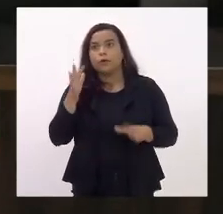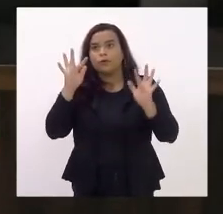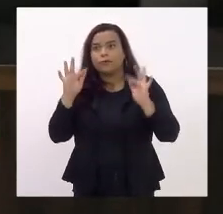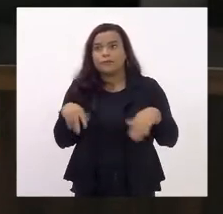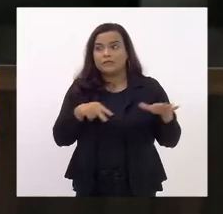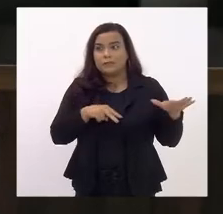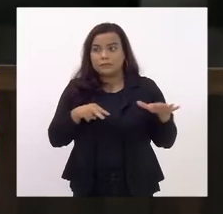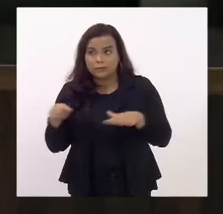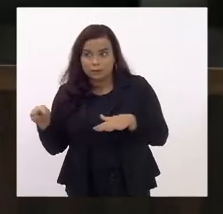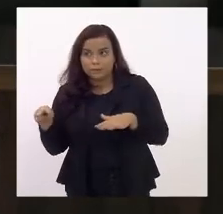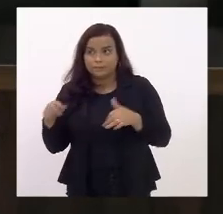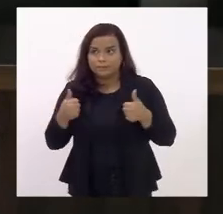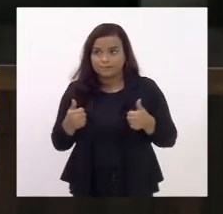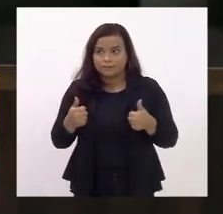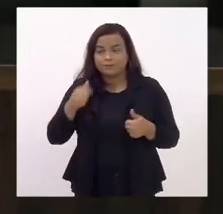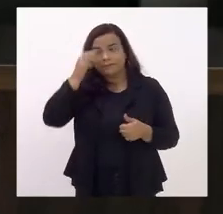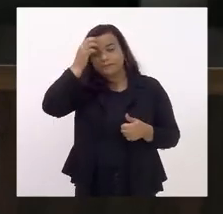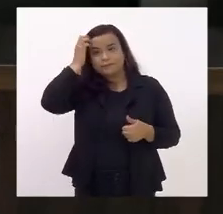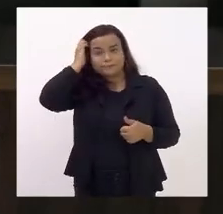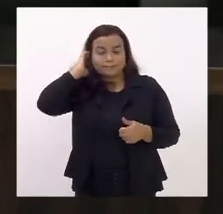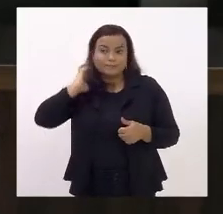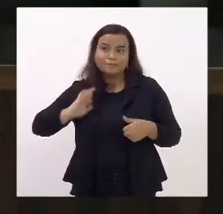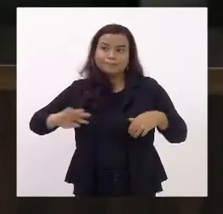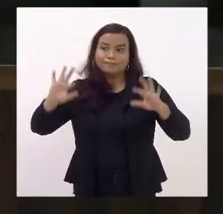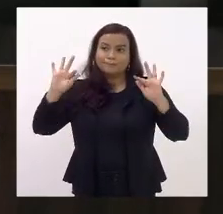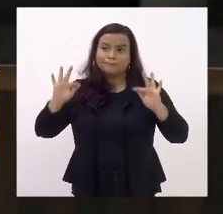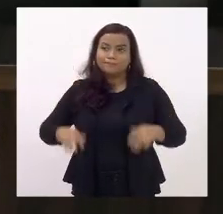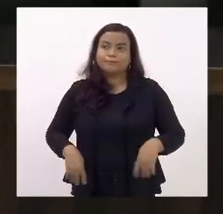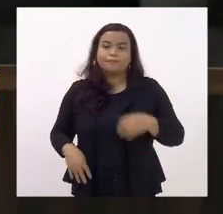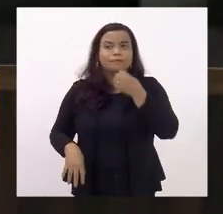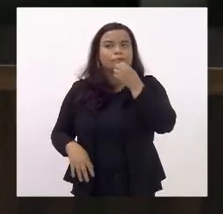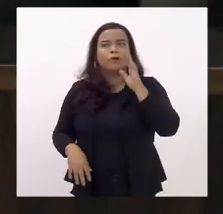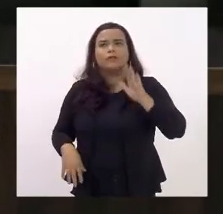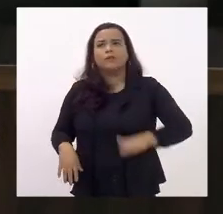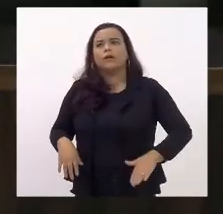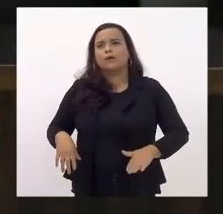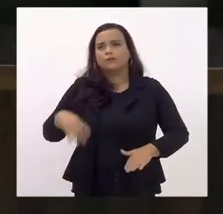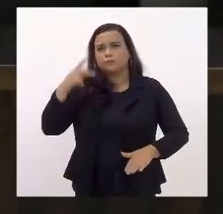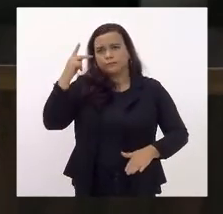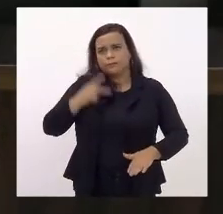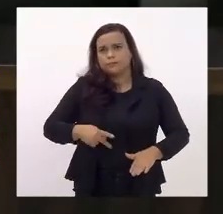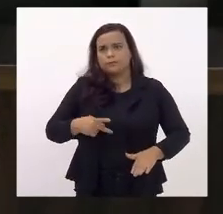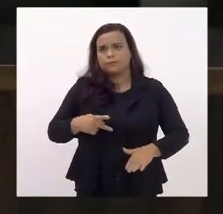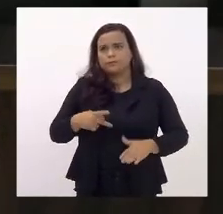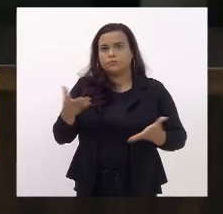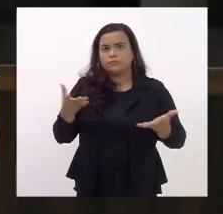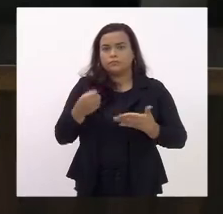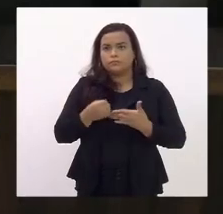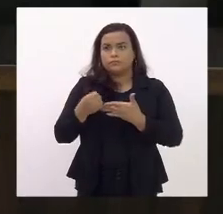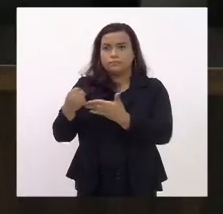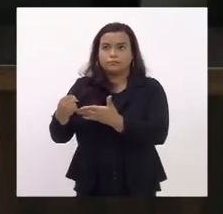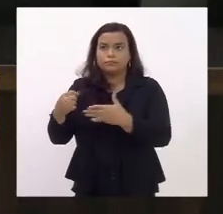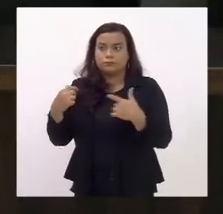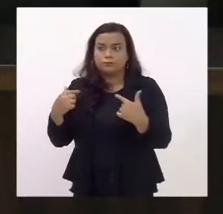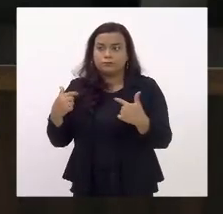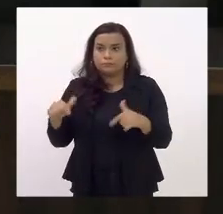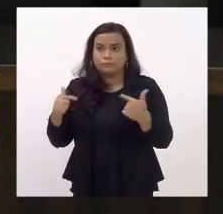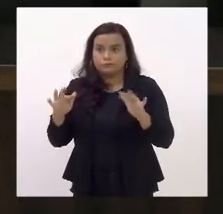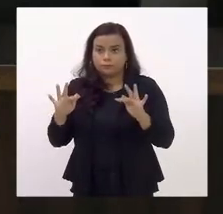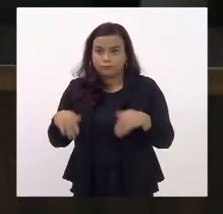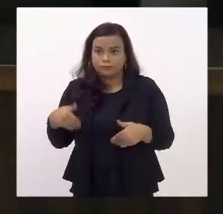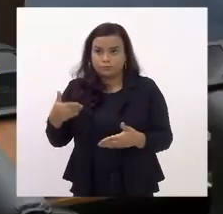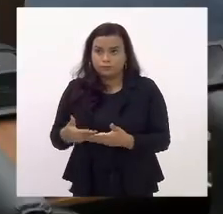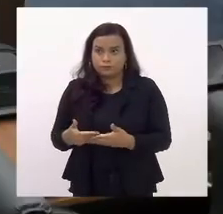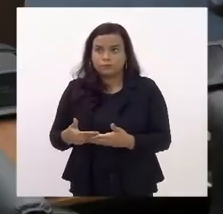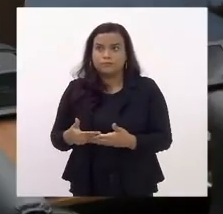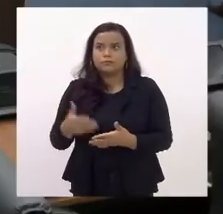semana. Está encerrada. Boa tarde, a sessão. Passa-se ao expediente final. O